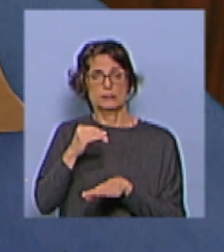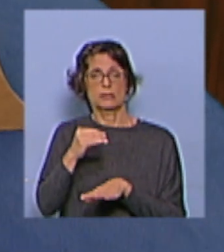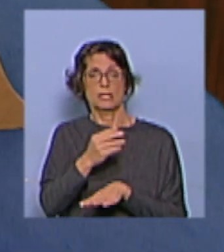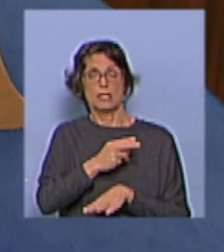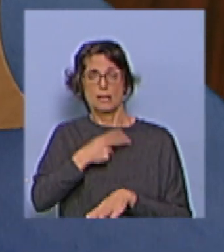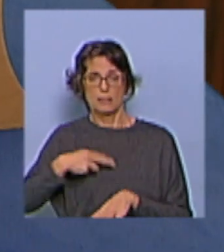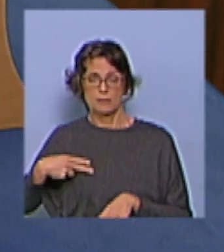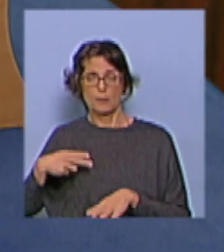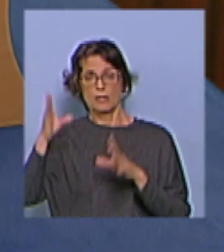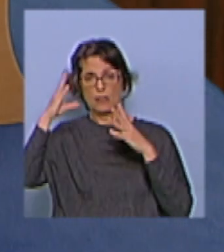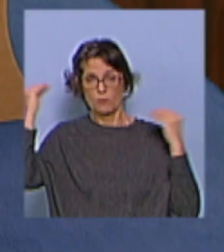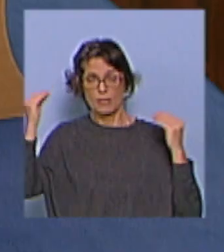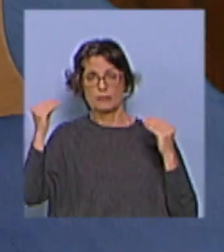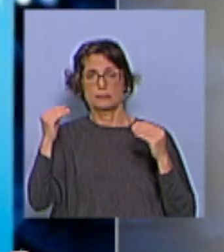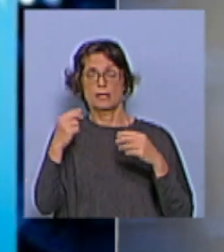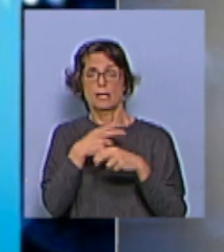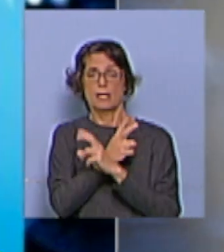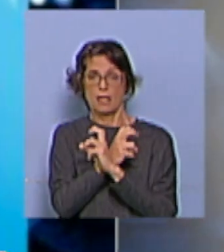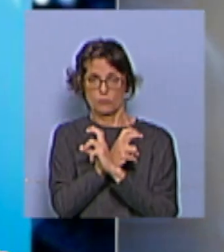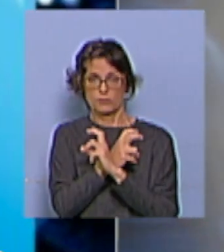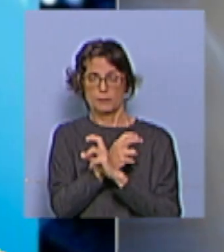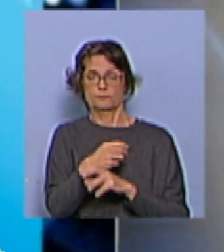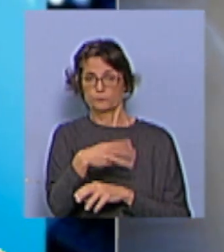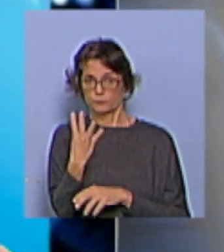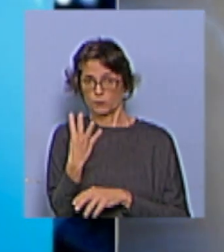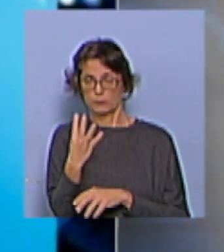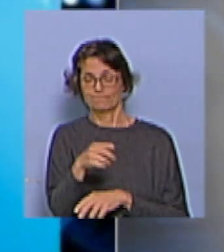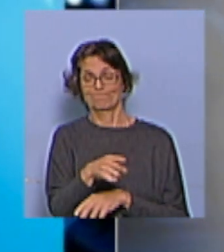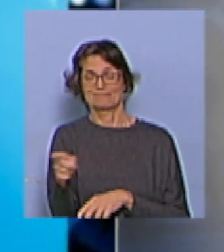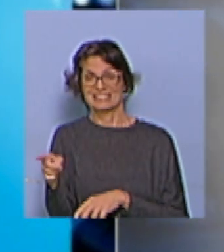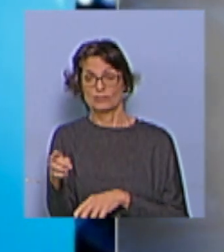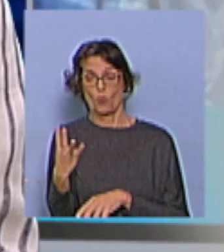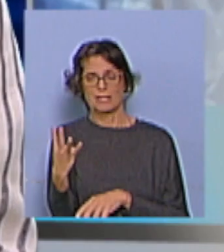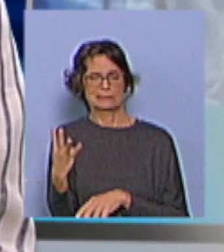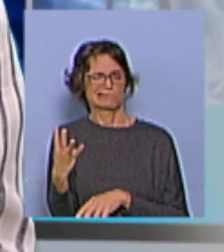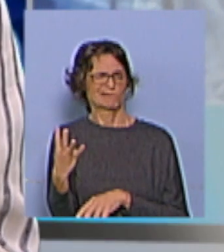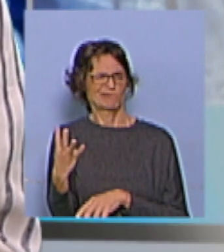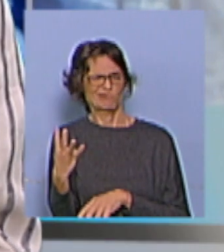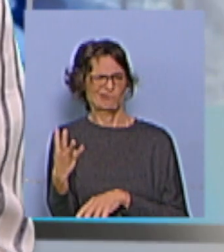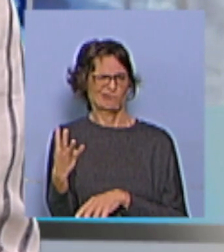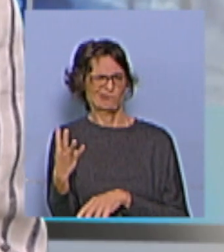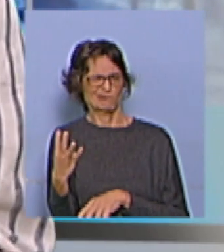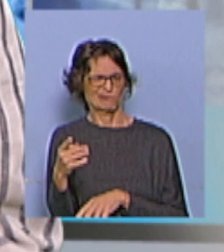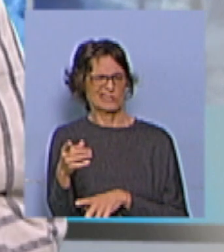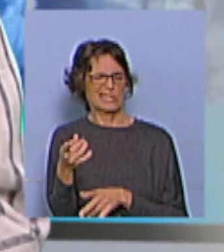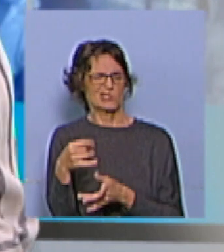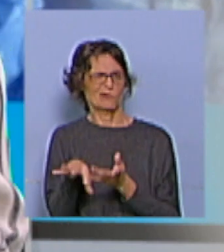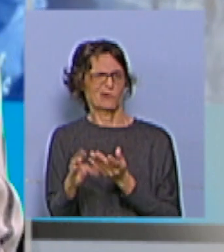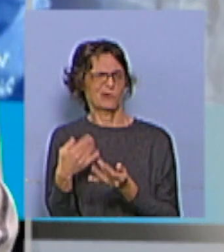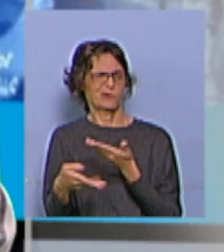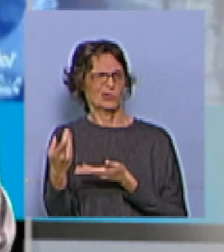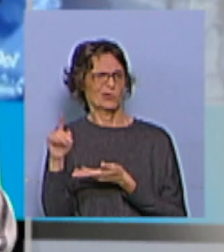aqui a faltar e a Áustria, que de facto não gostam desta solução, vão achar e vão